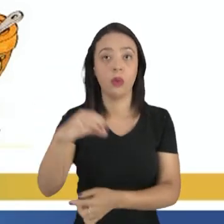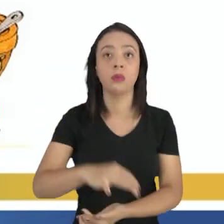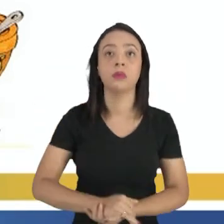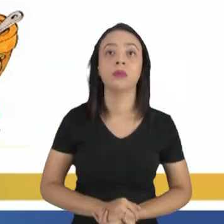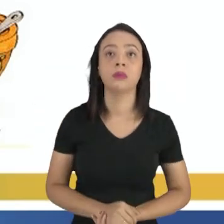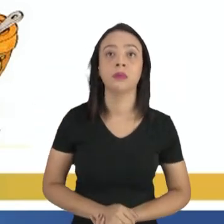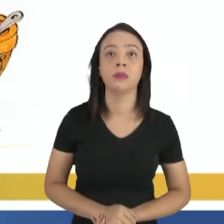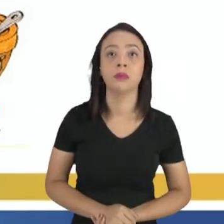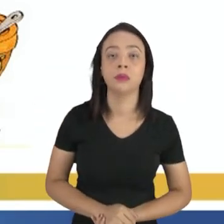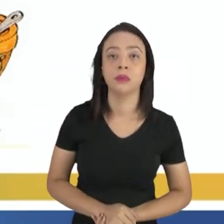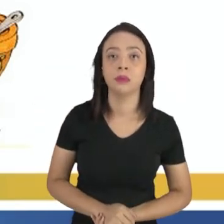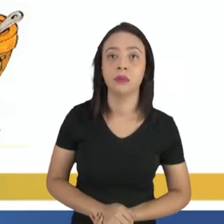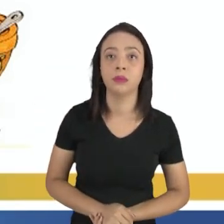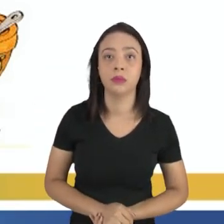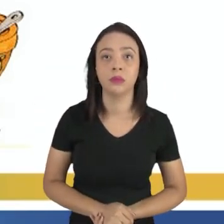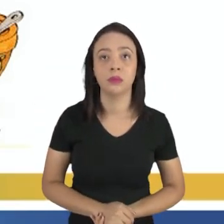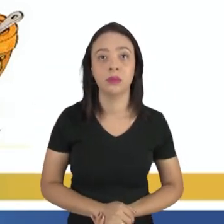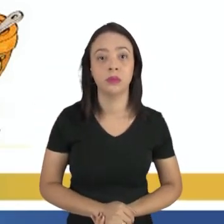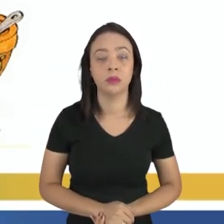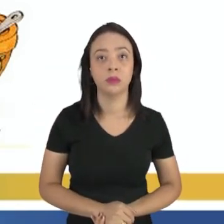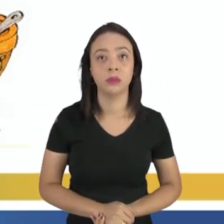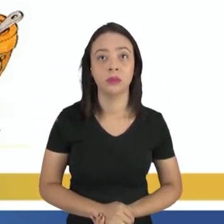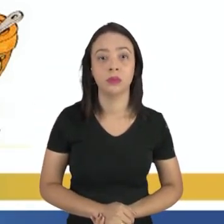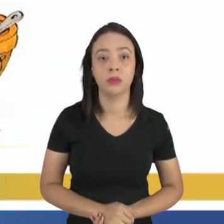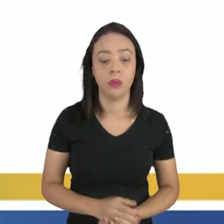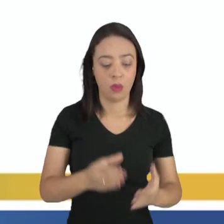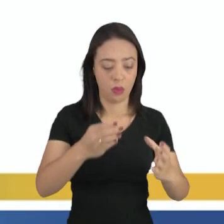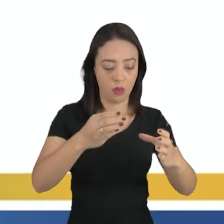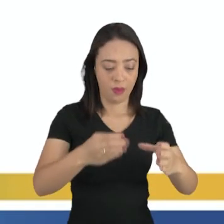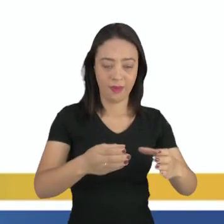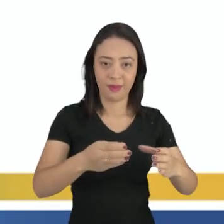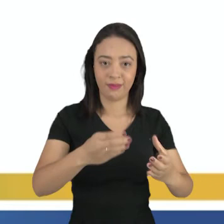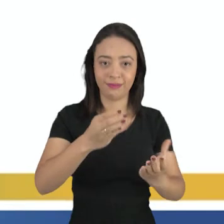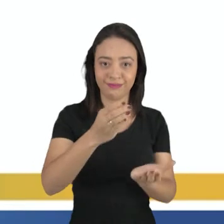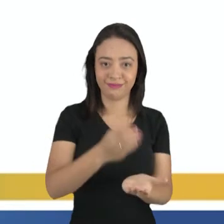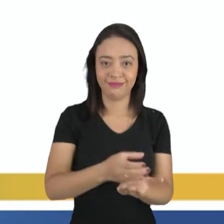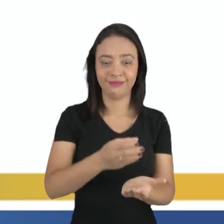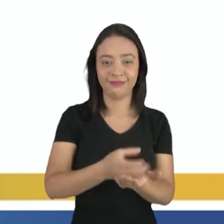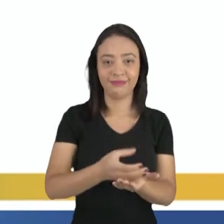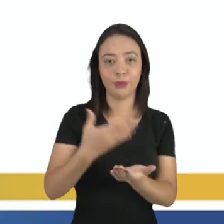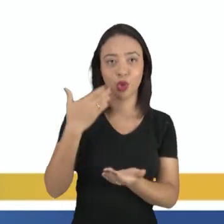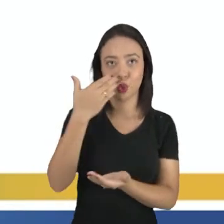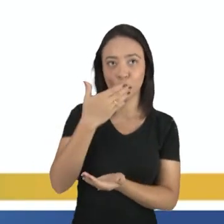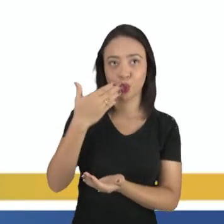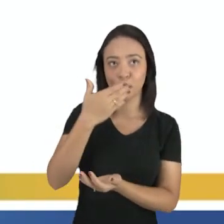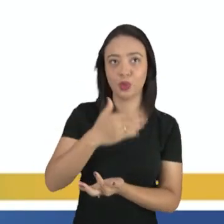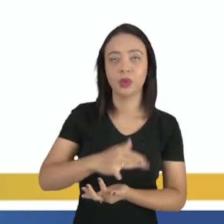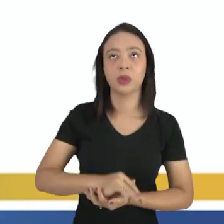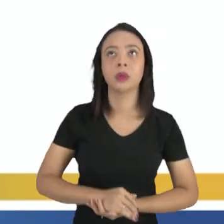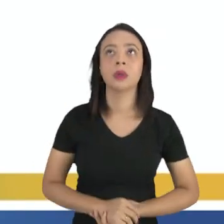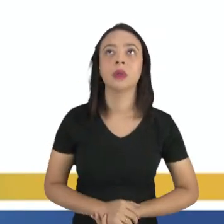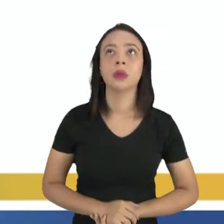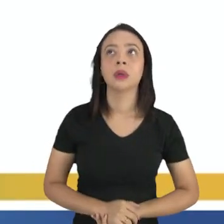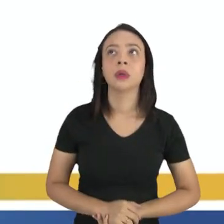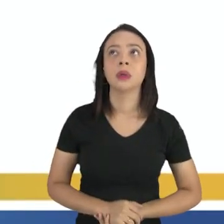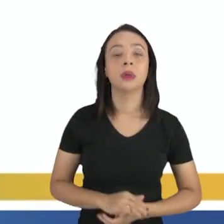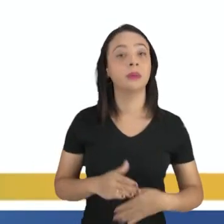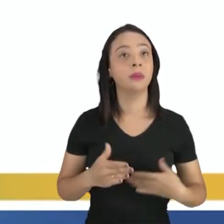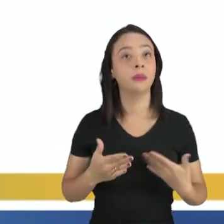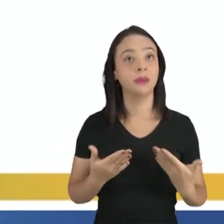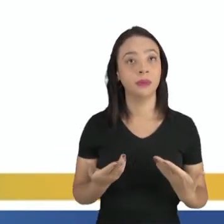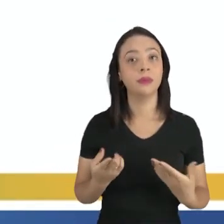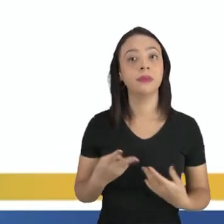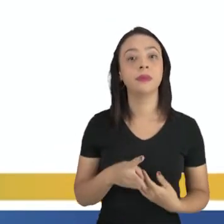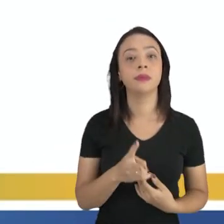bowl of sugar, uma taça de açúcar. Continuando, tem aí